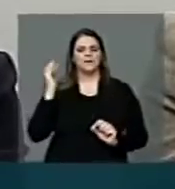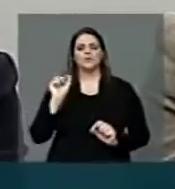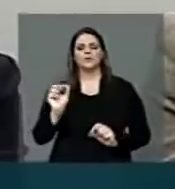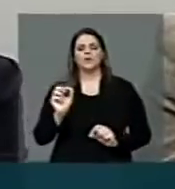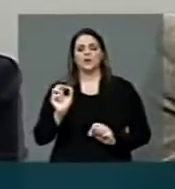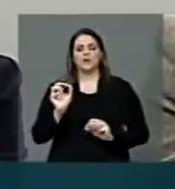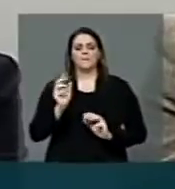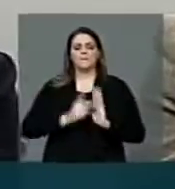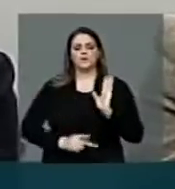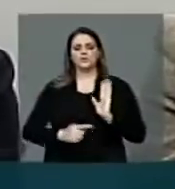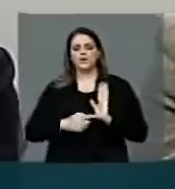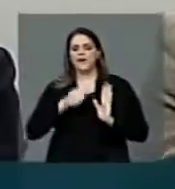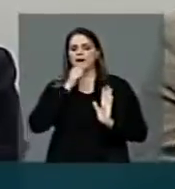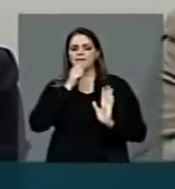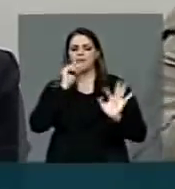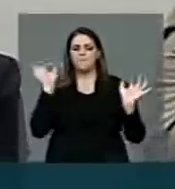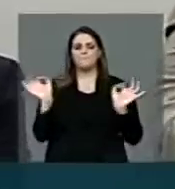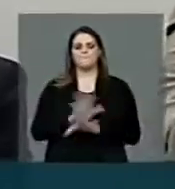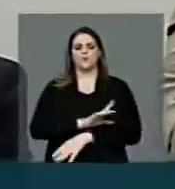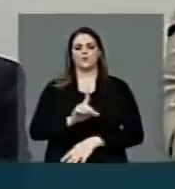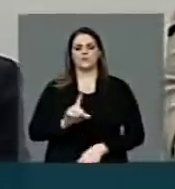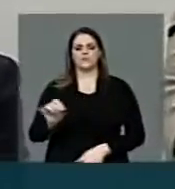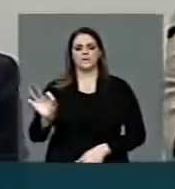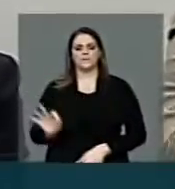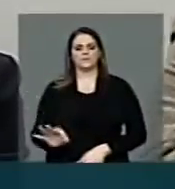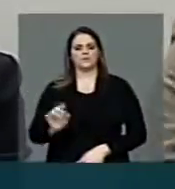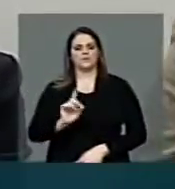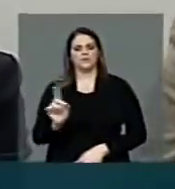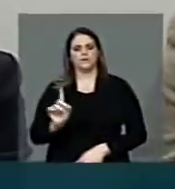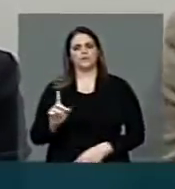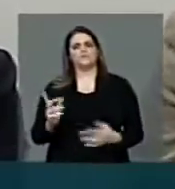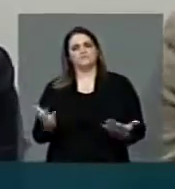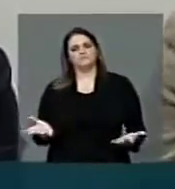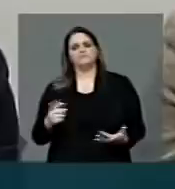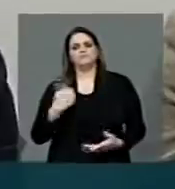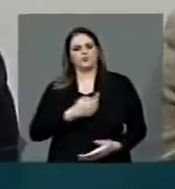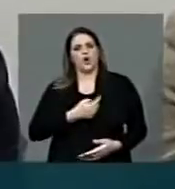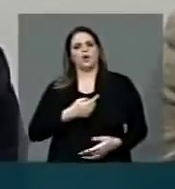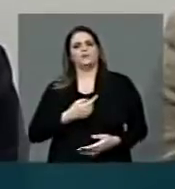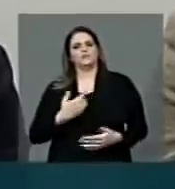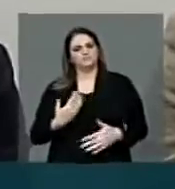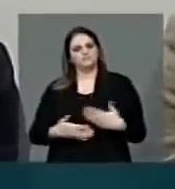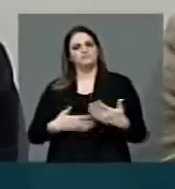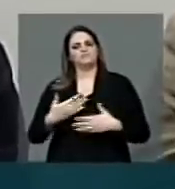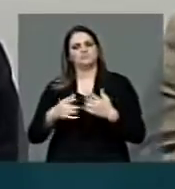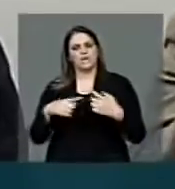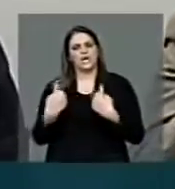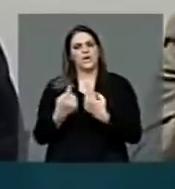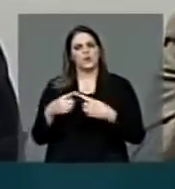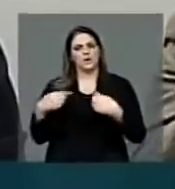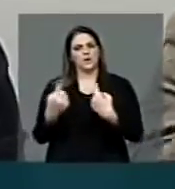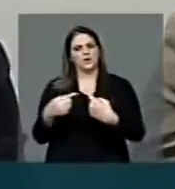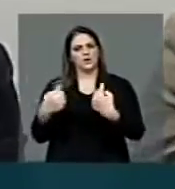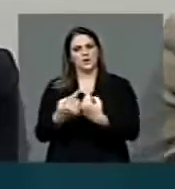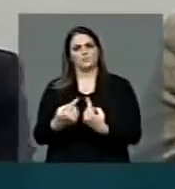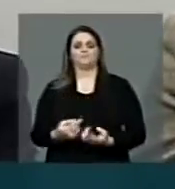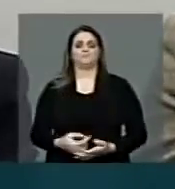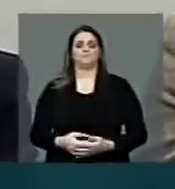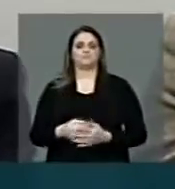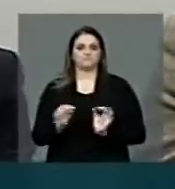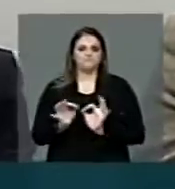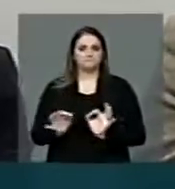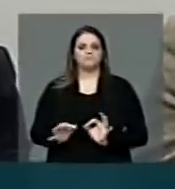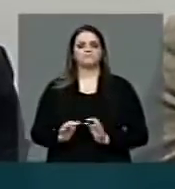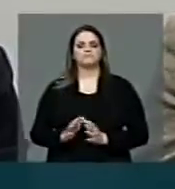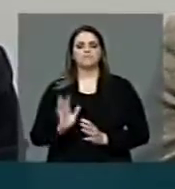ele não está pronto, ele pode melhorar, e a função de a gente estar discutindo ele aqui é exatamente isso. E nós colocamos os pontos de